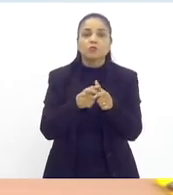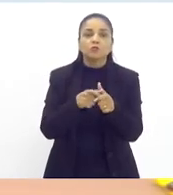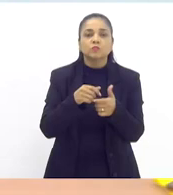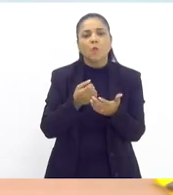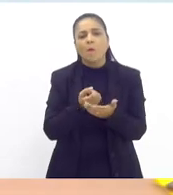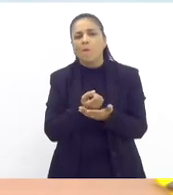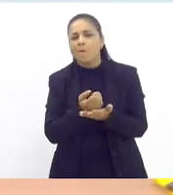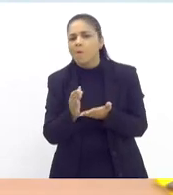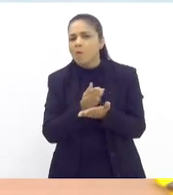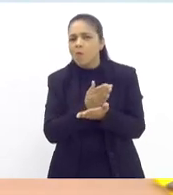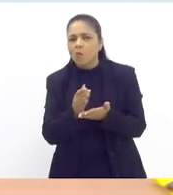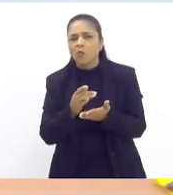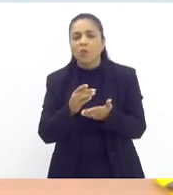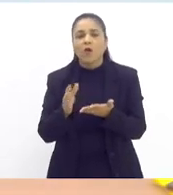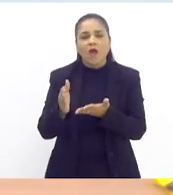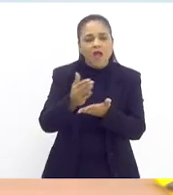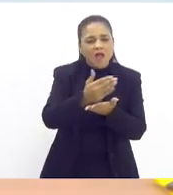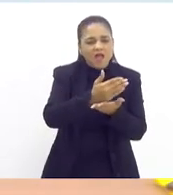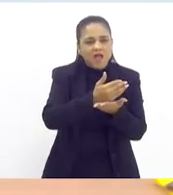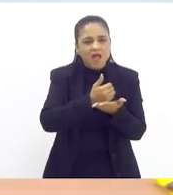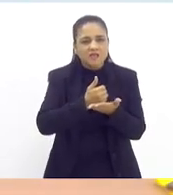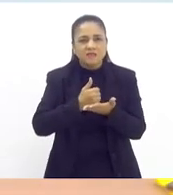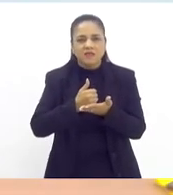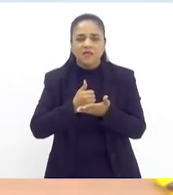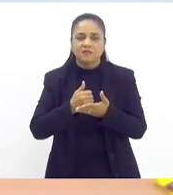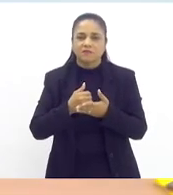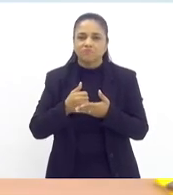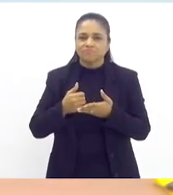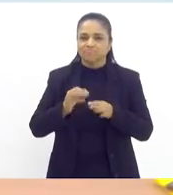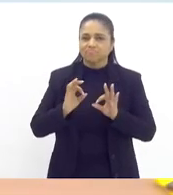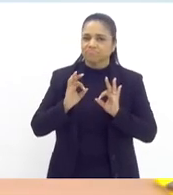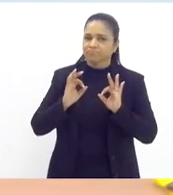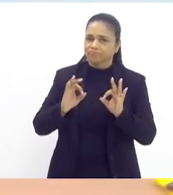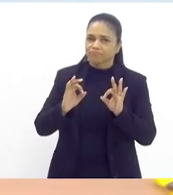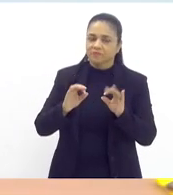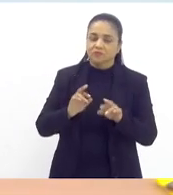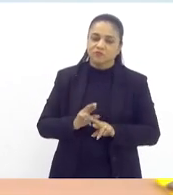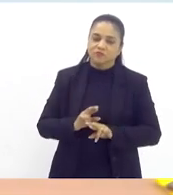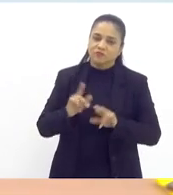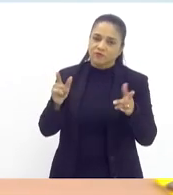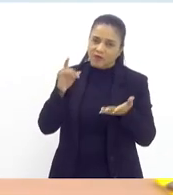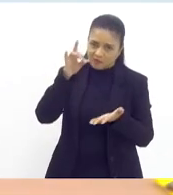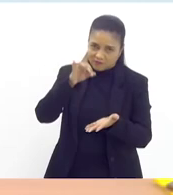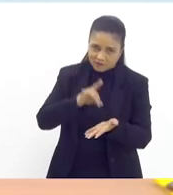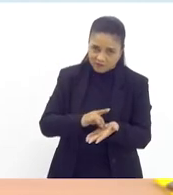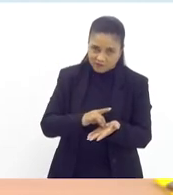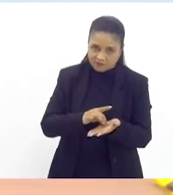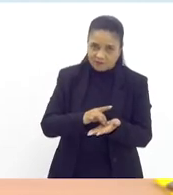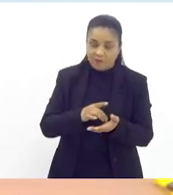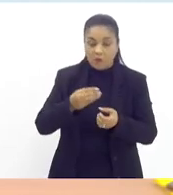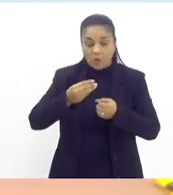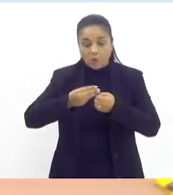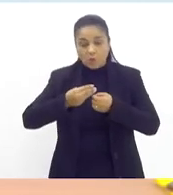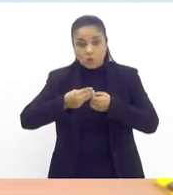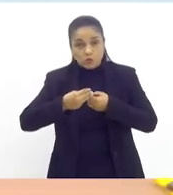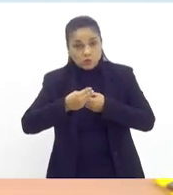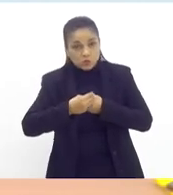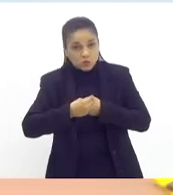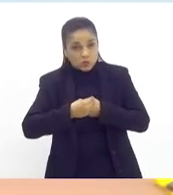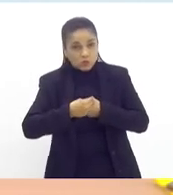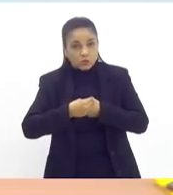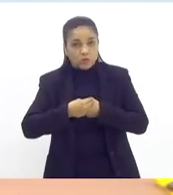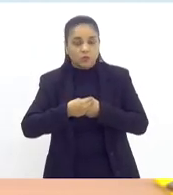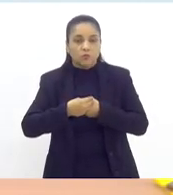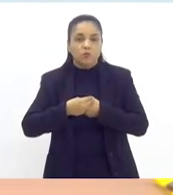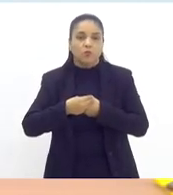têm uma receita per capita absolutamente descolada da realidade, que são ou são municípios que têm, por conta da